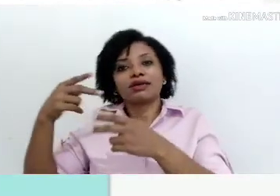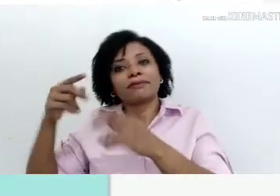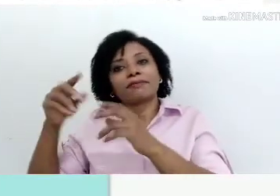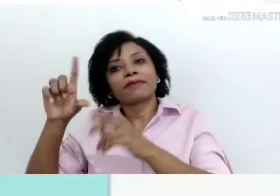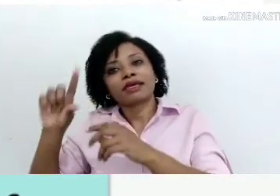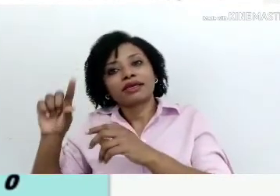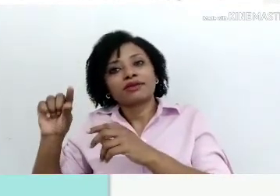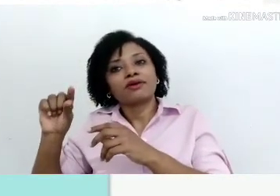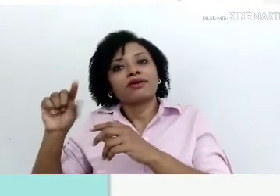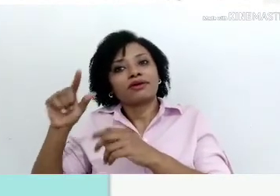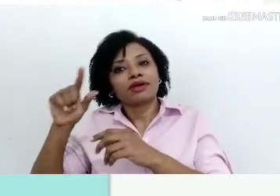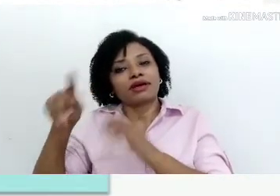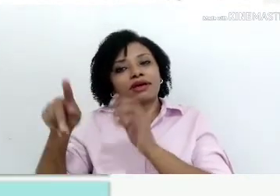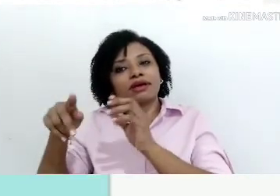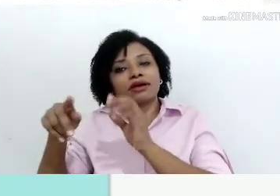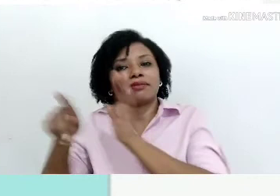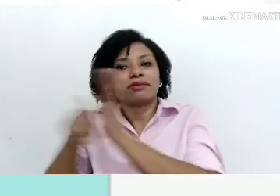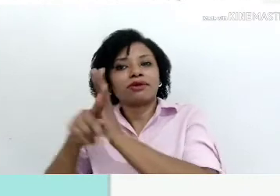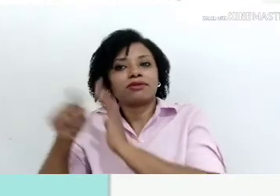Próxima.